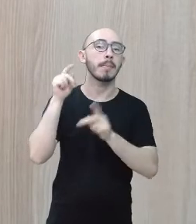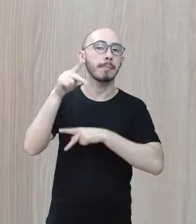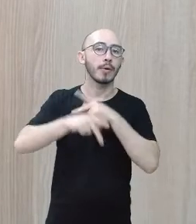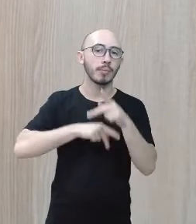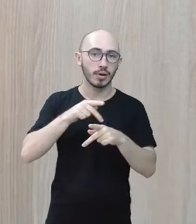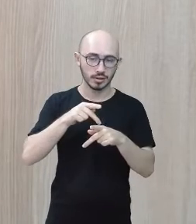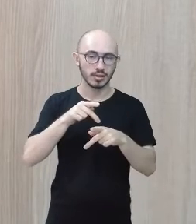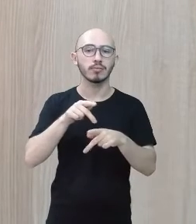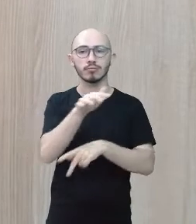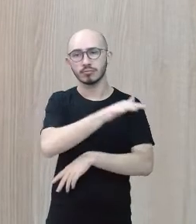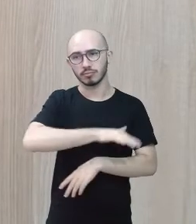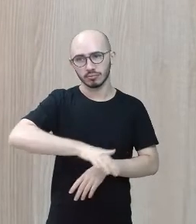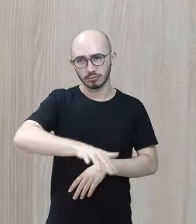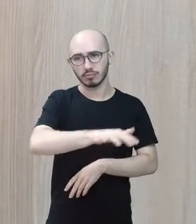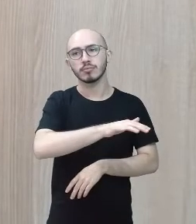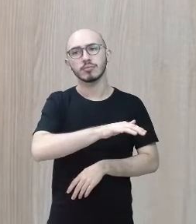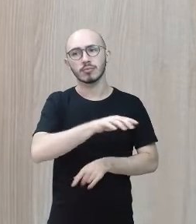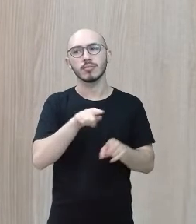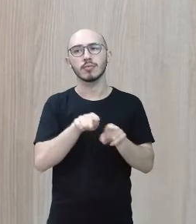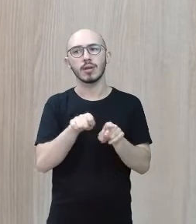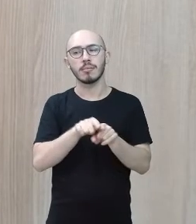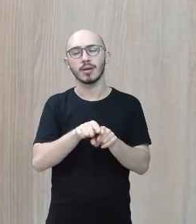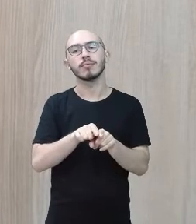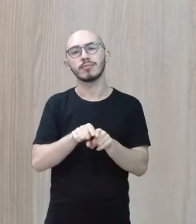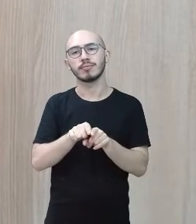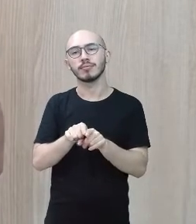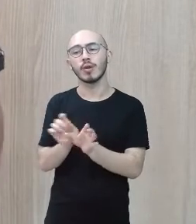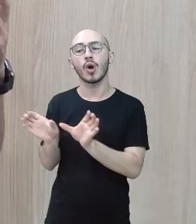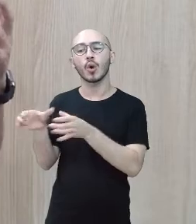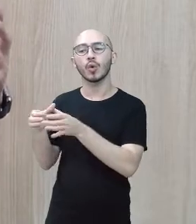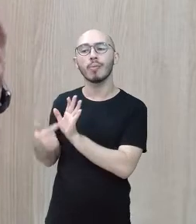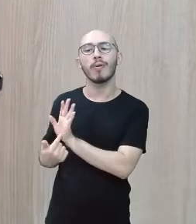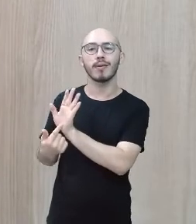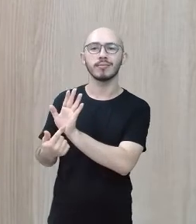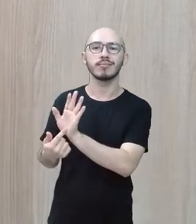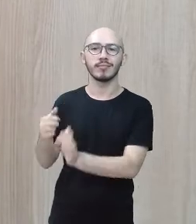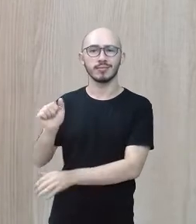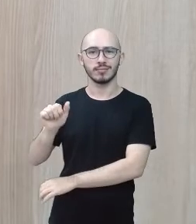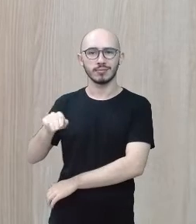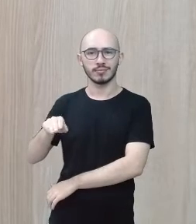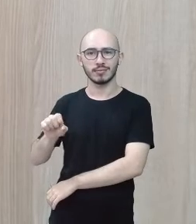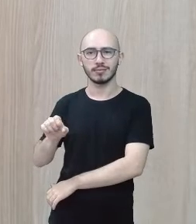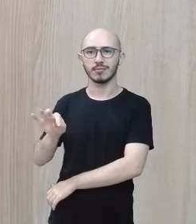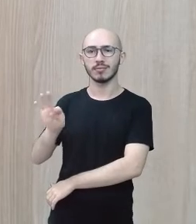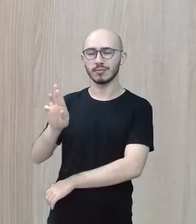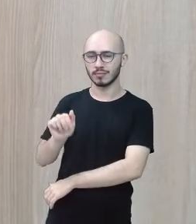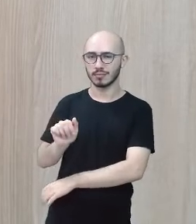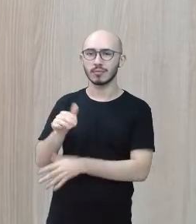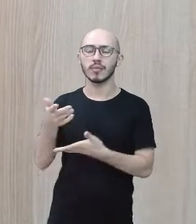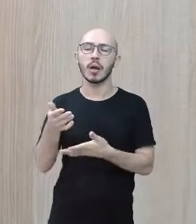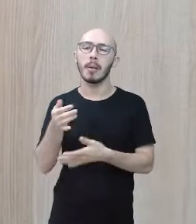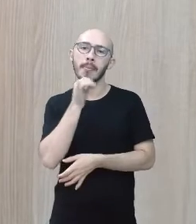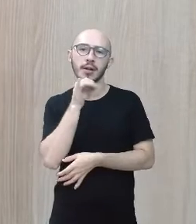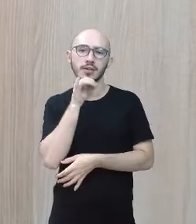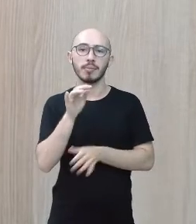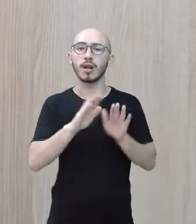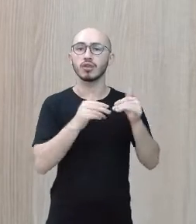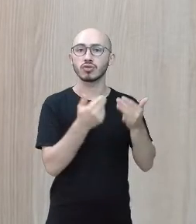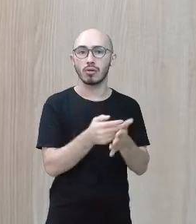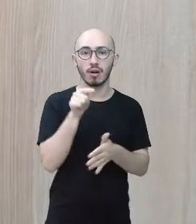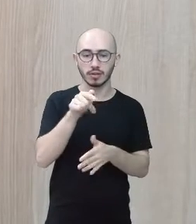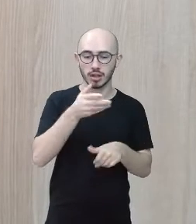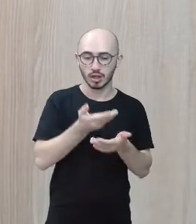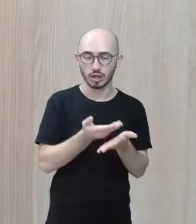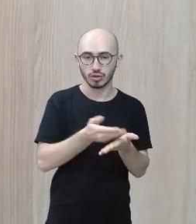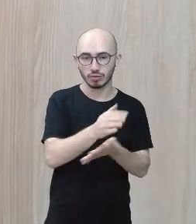população, né, e de amostra. Imagina que a gente está com uma população aí da escola que você estuda. Essa